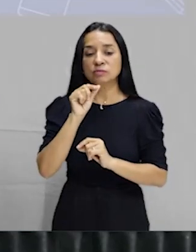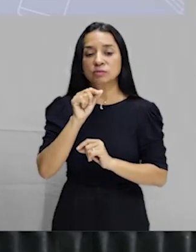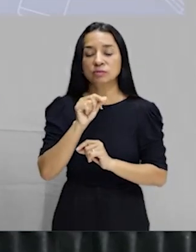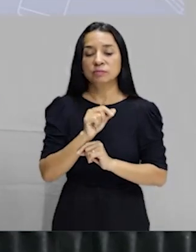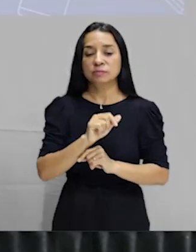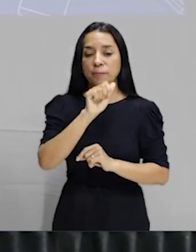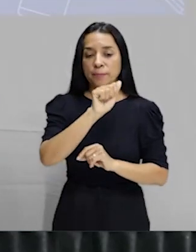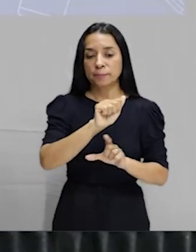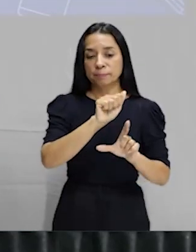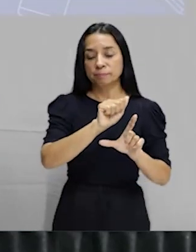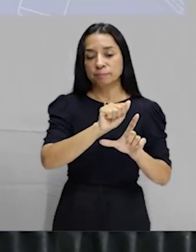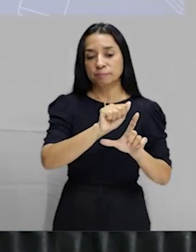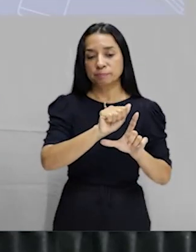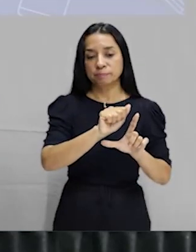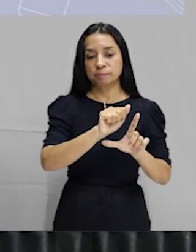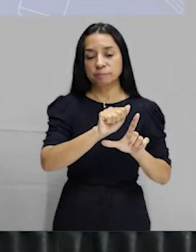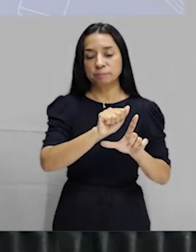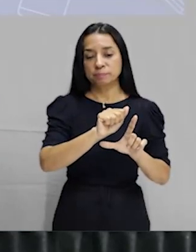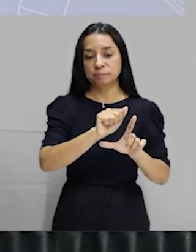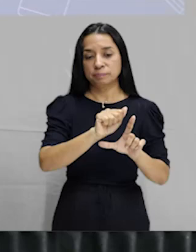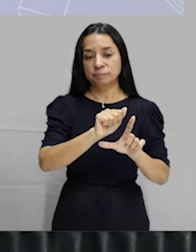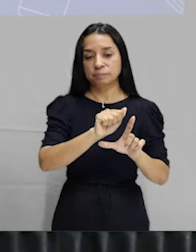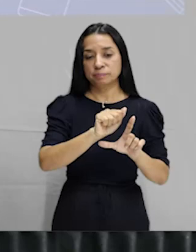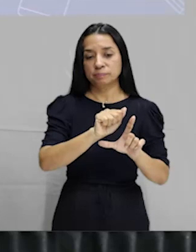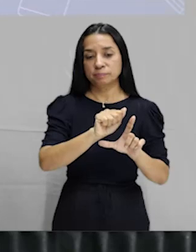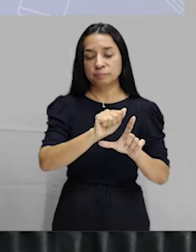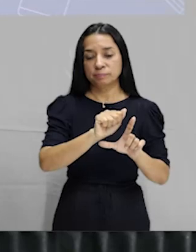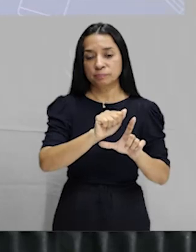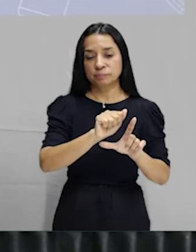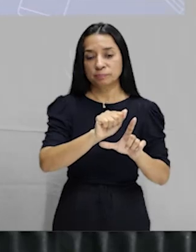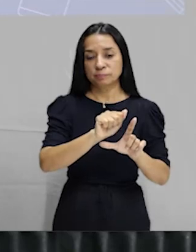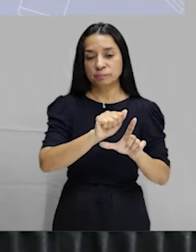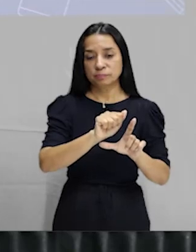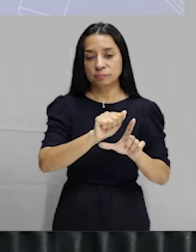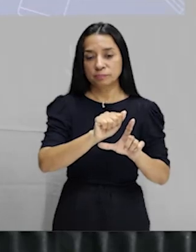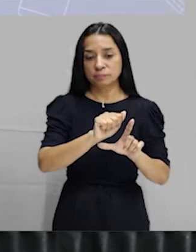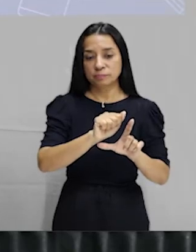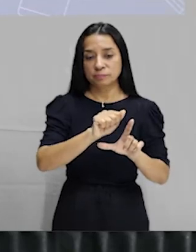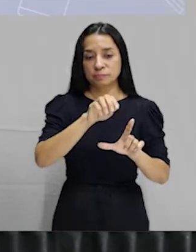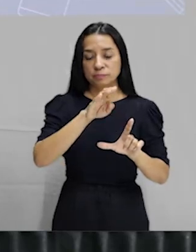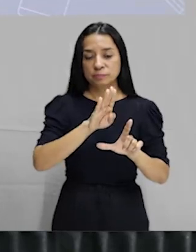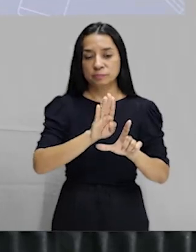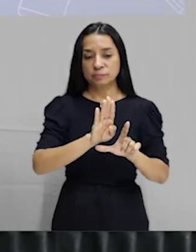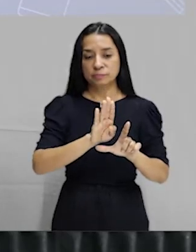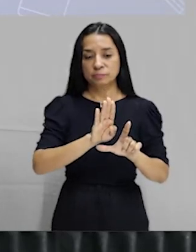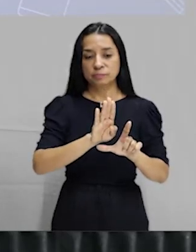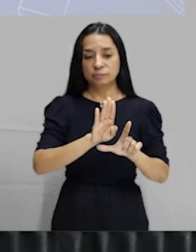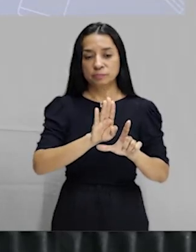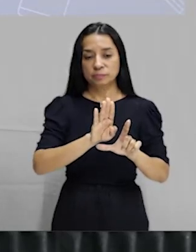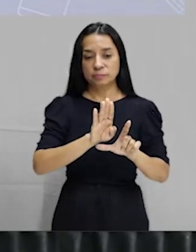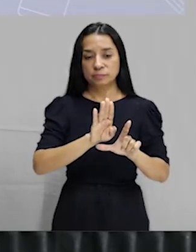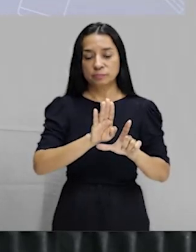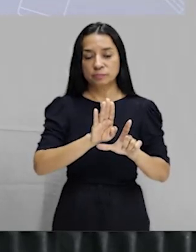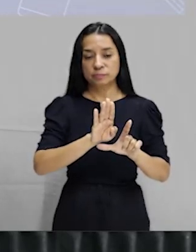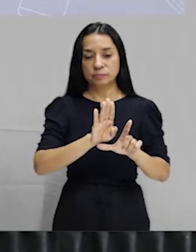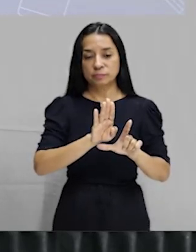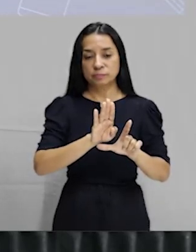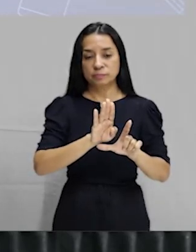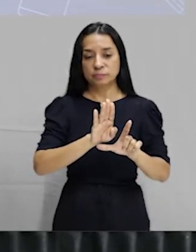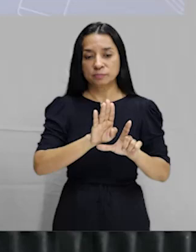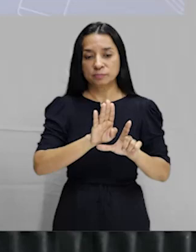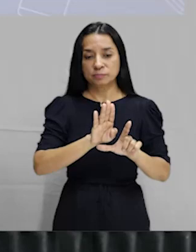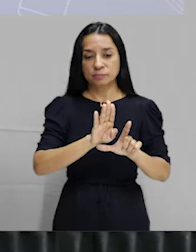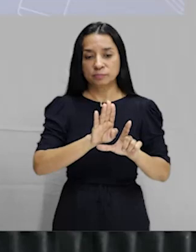opções? Na letra A, conjunto, né, formado pelos elementos A e B. Na letra B, conjunto formado